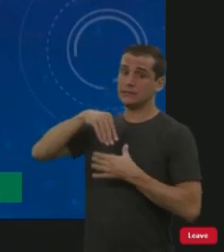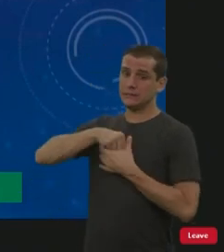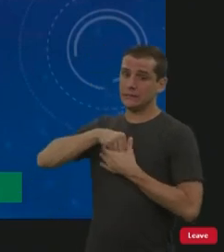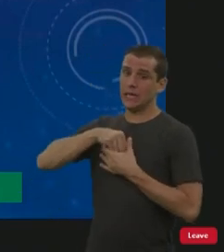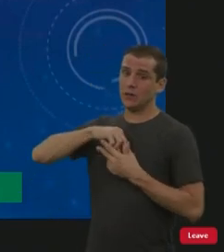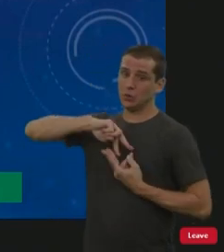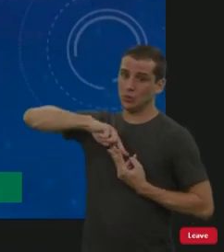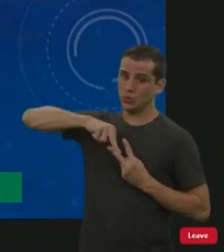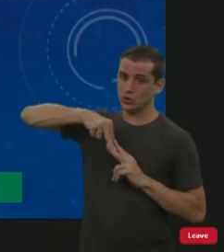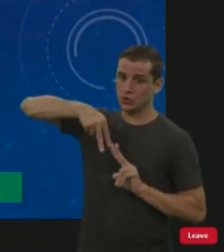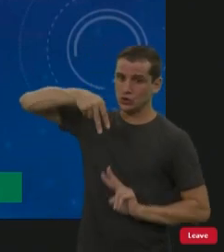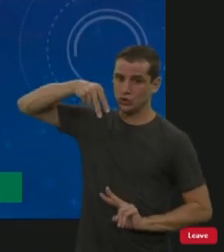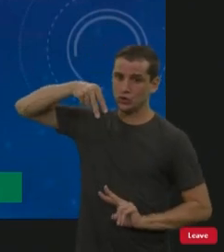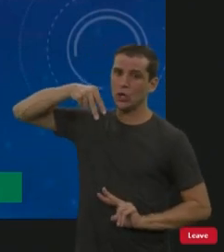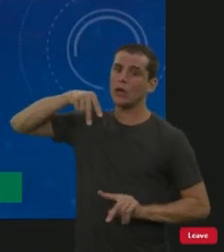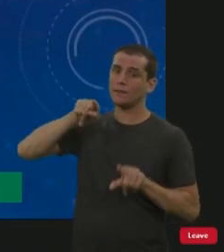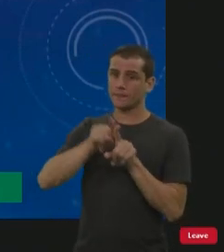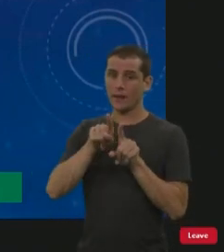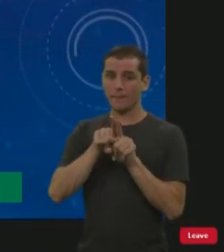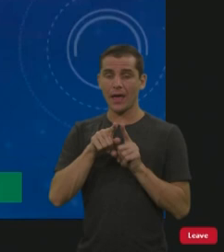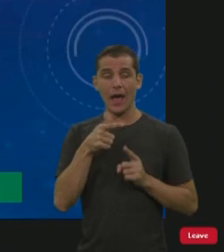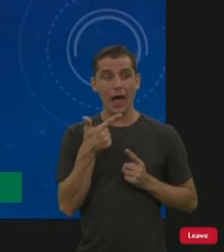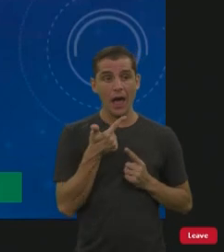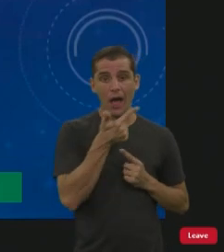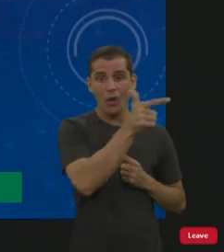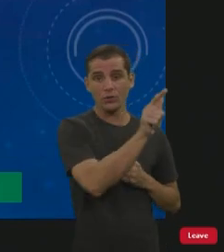outro portador no mundo, né?